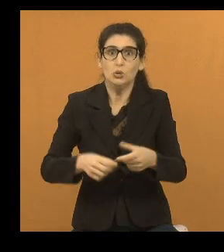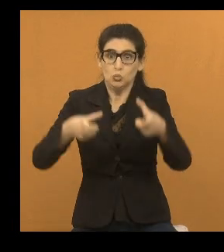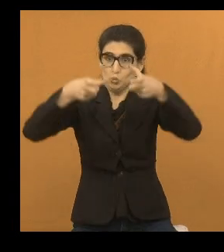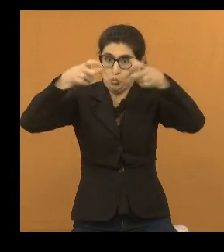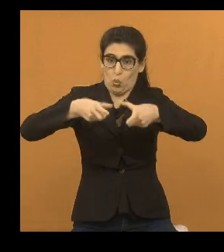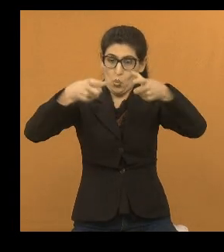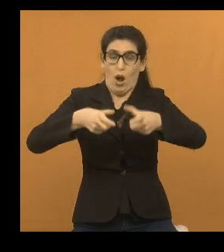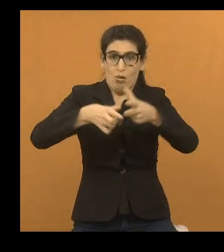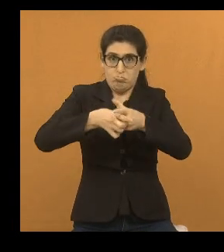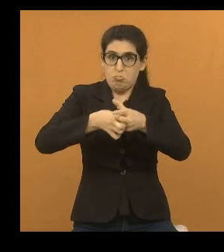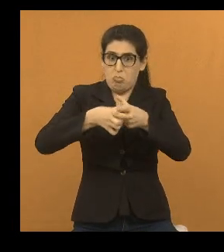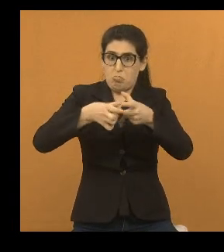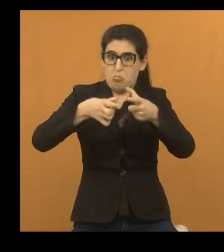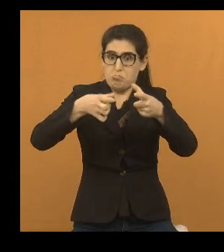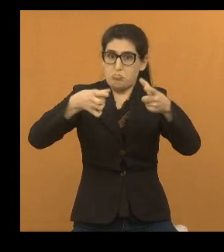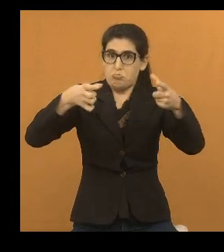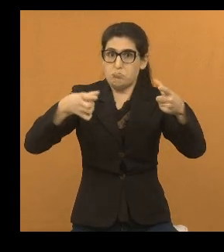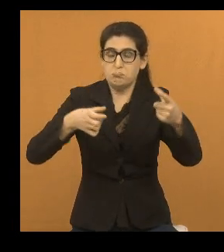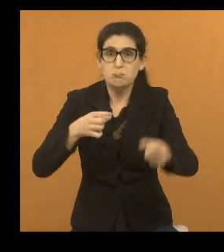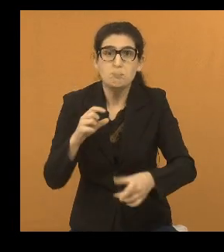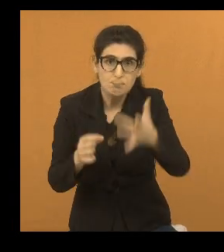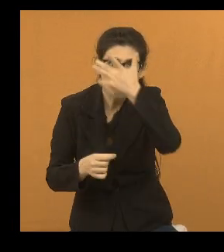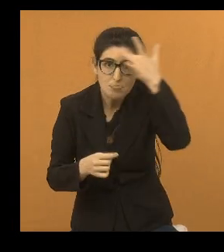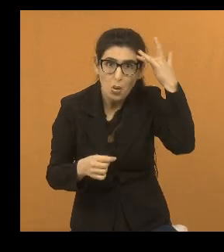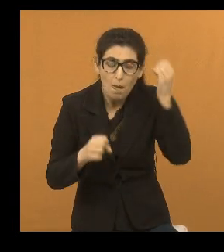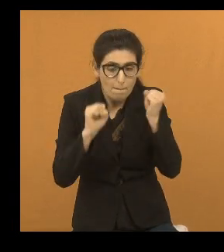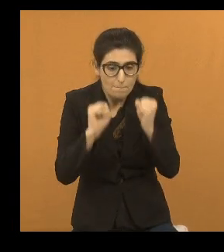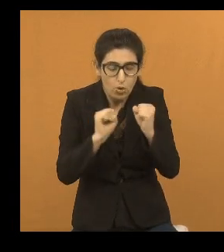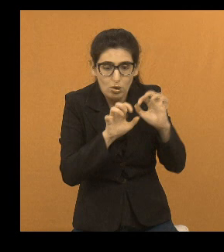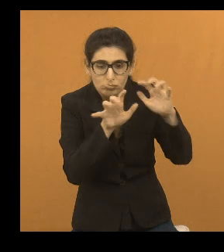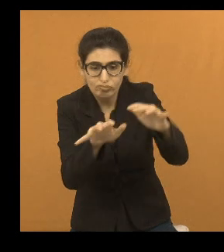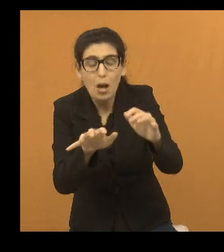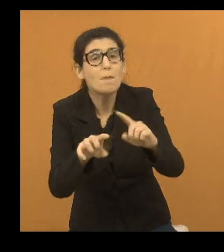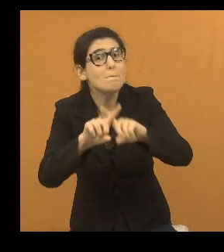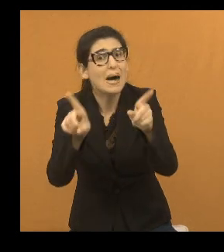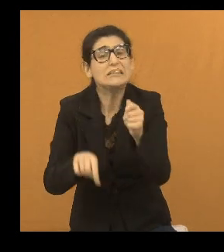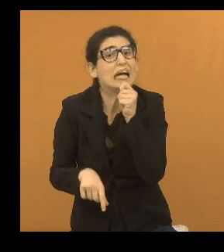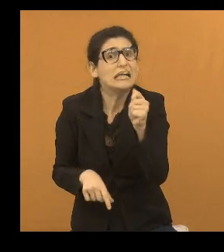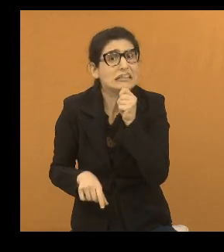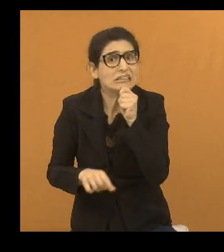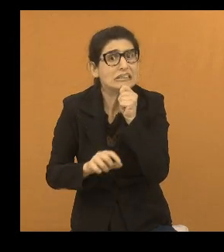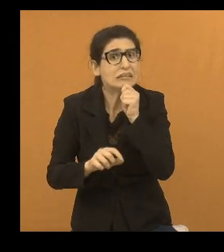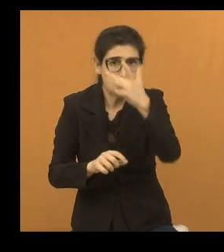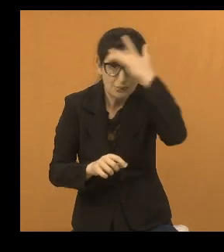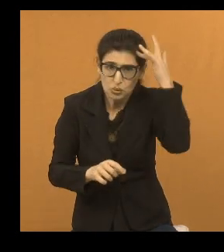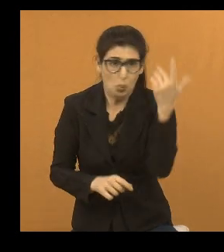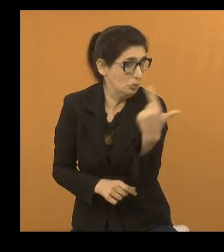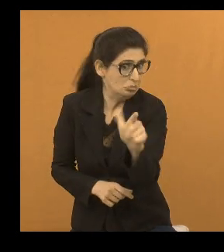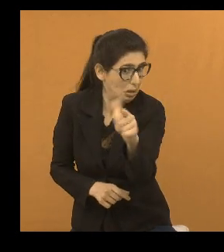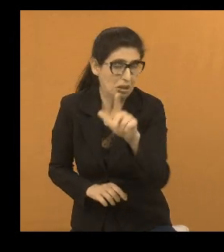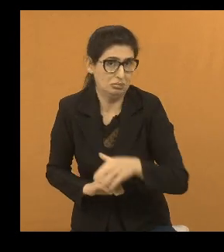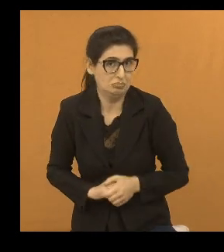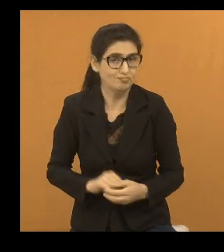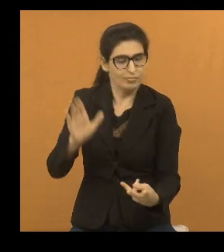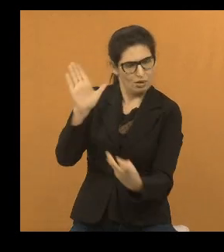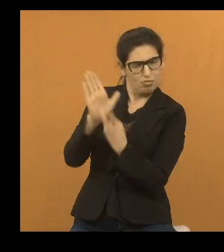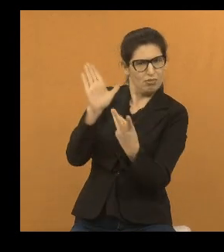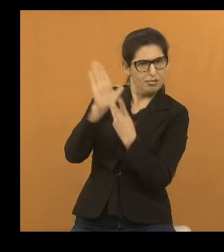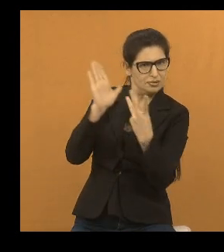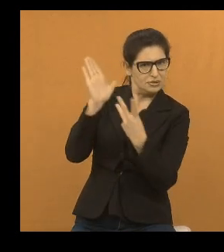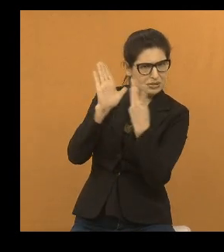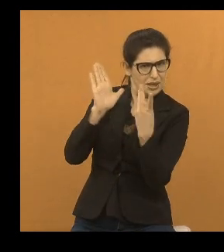com potencialidade de ocupação, mas que ainda não foram urbanizadas. E a terceira, que é a de